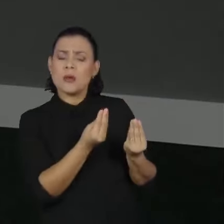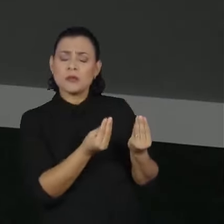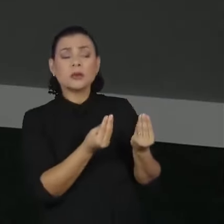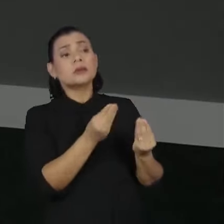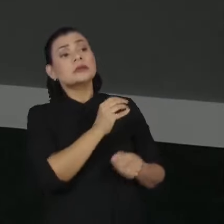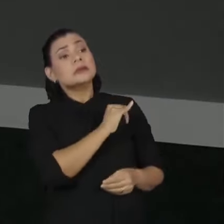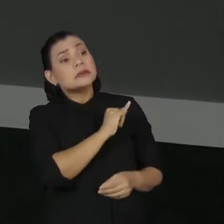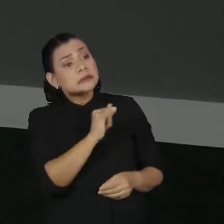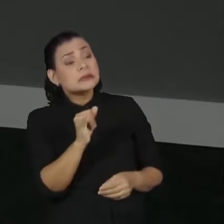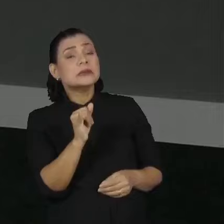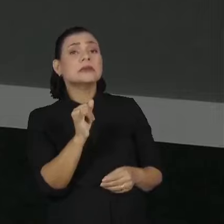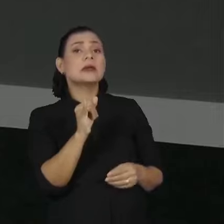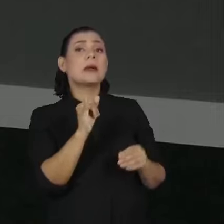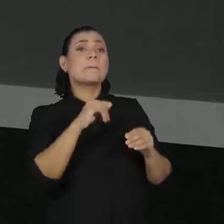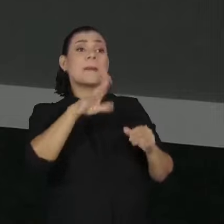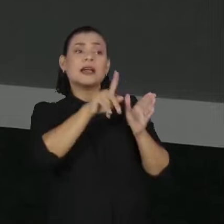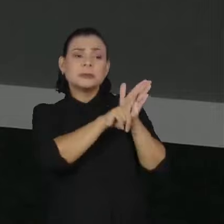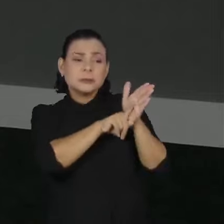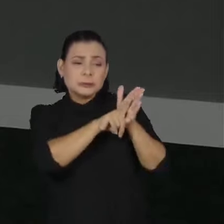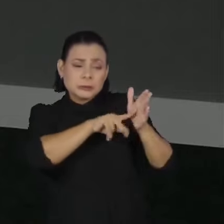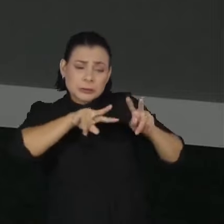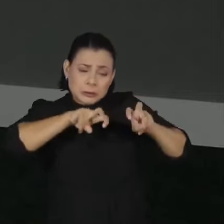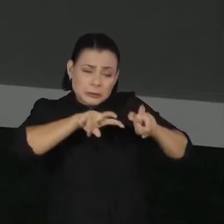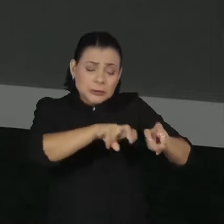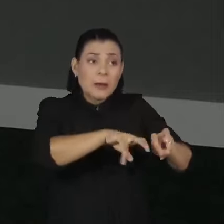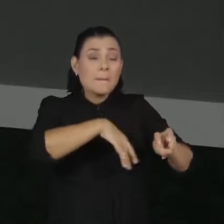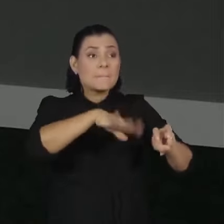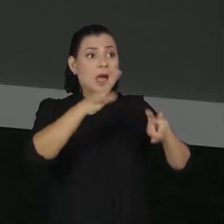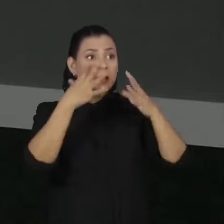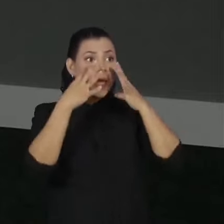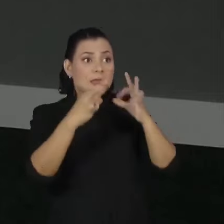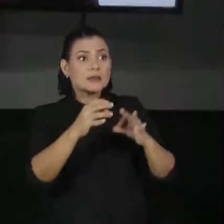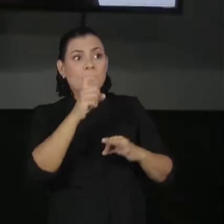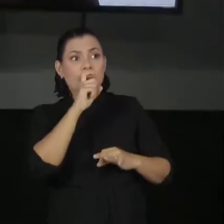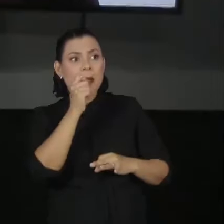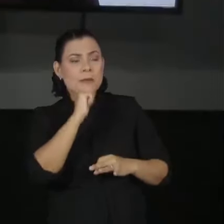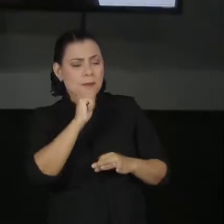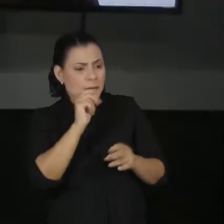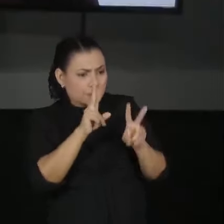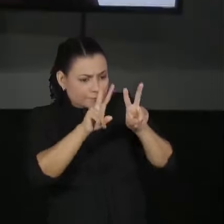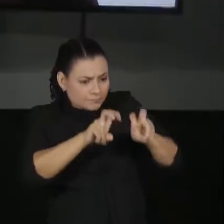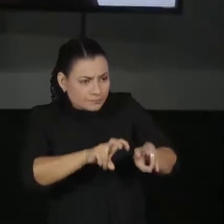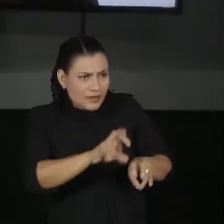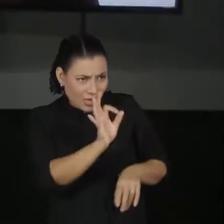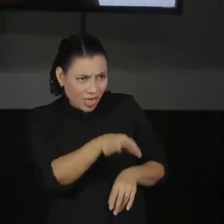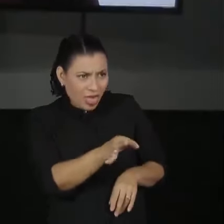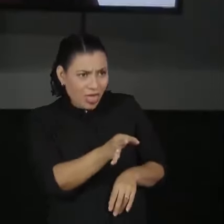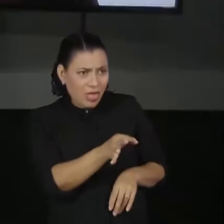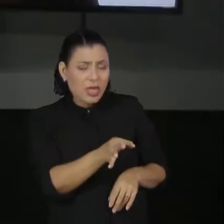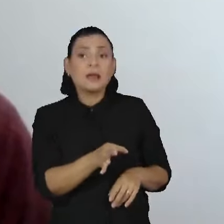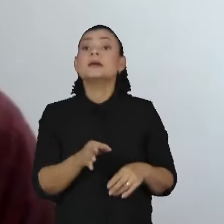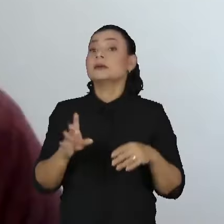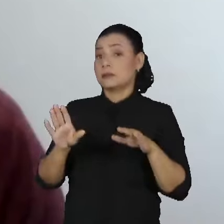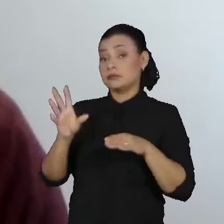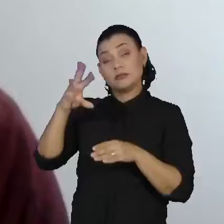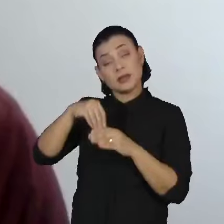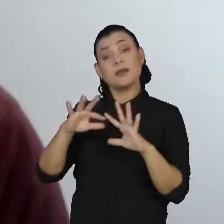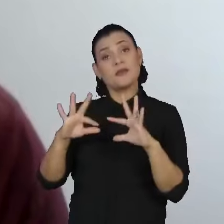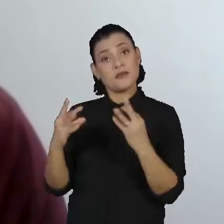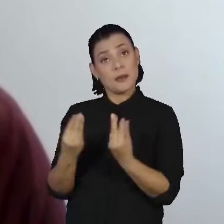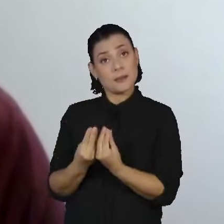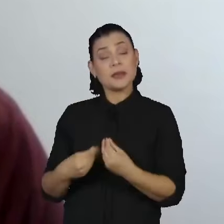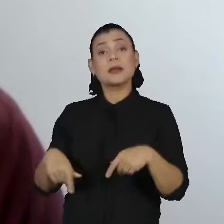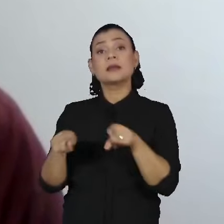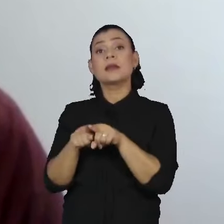deve ser mais pesquisado, vai desse olhar mais atento dos pais? Normalmente acontece dentro da própria família, ou um